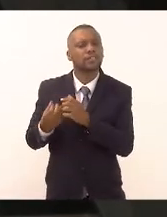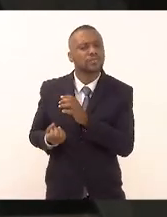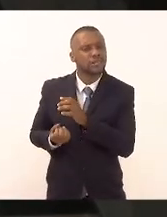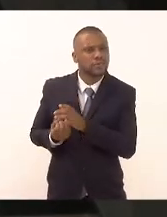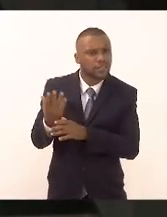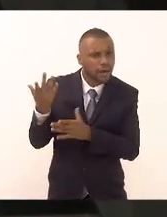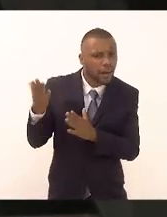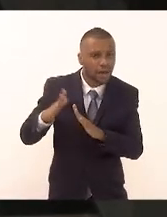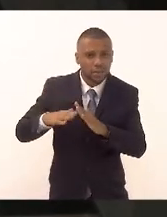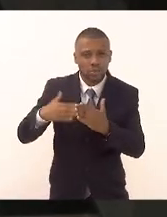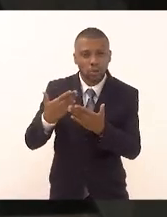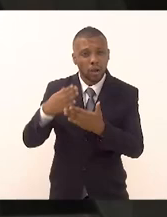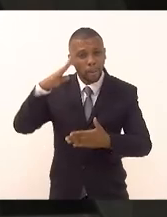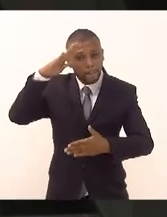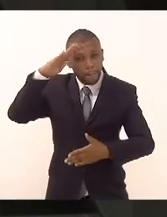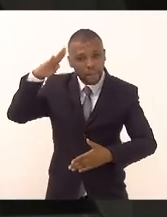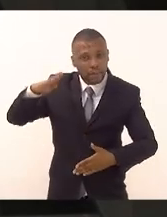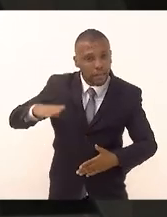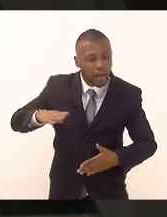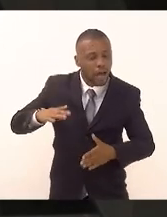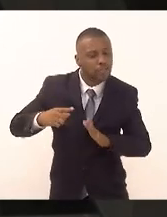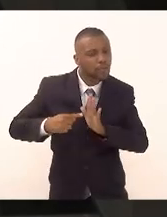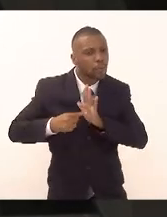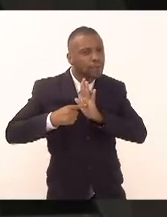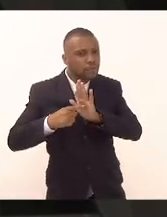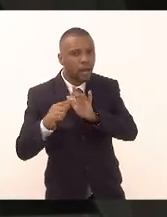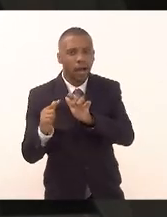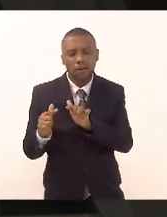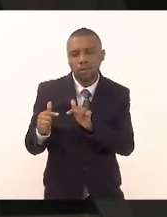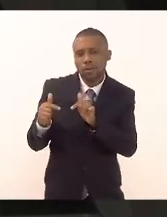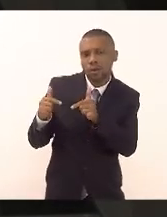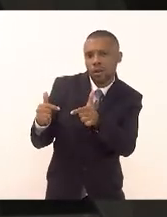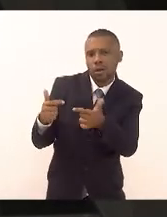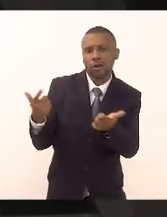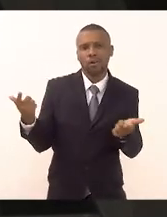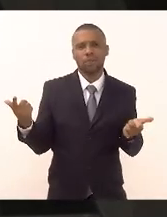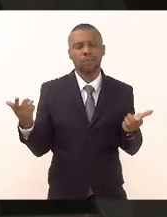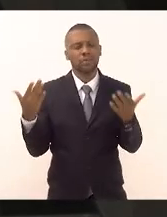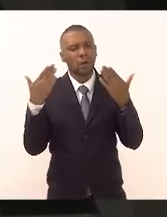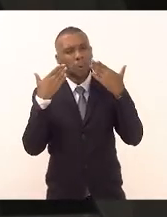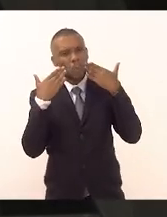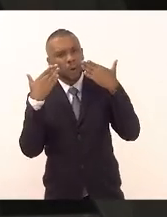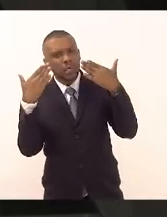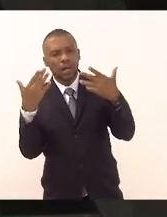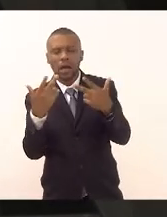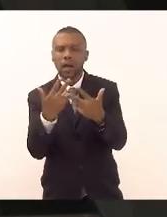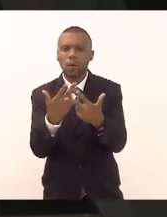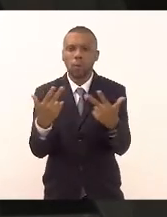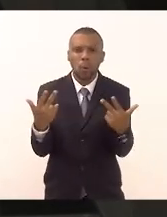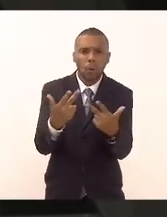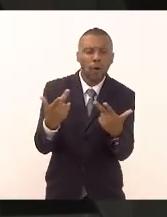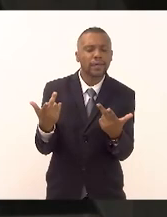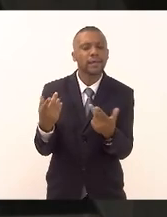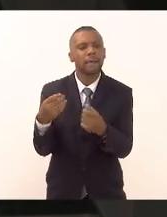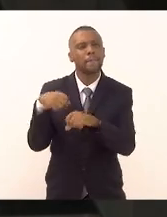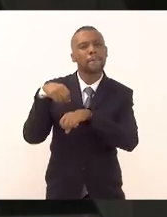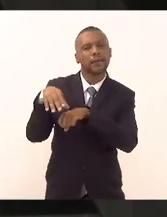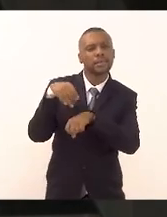é fazer sinais, mandar sinais, mandar, enfim,